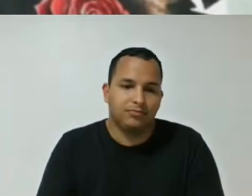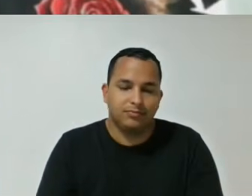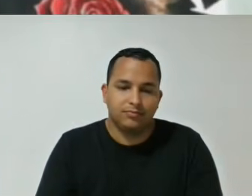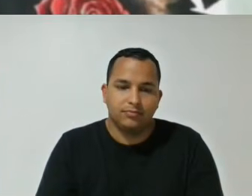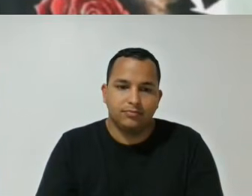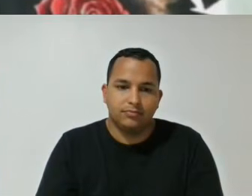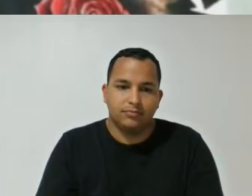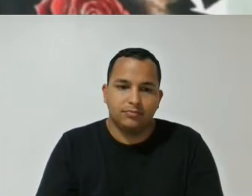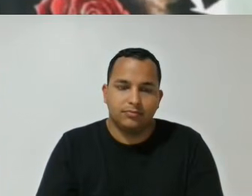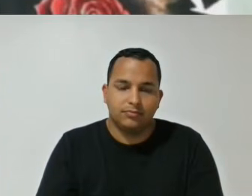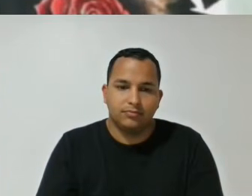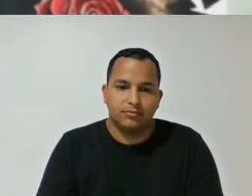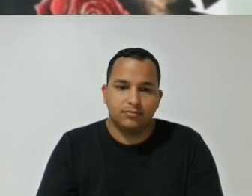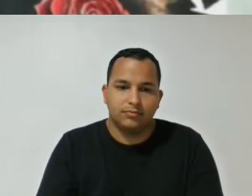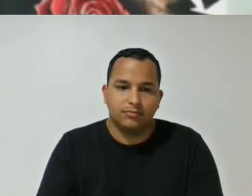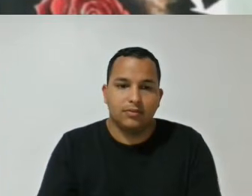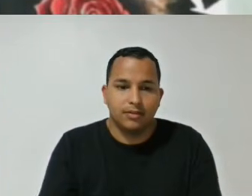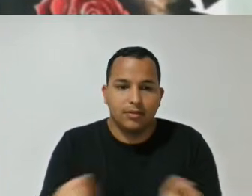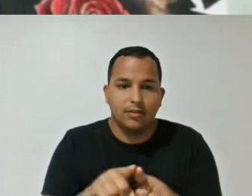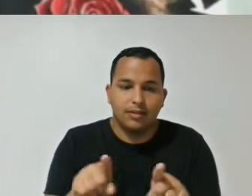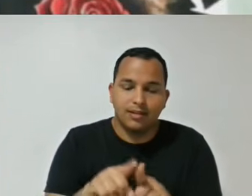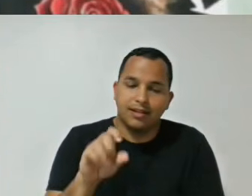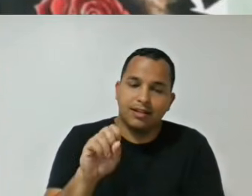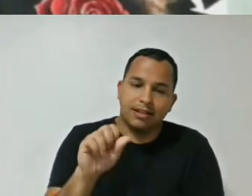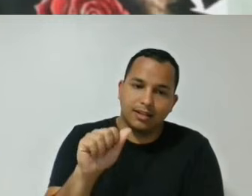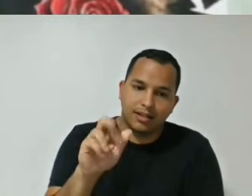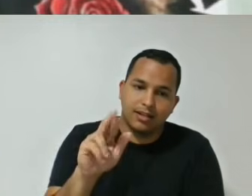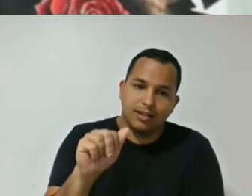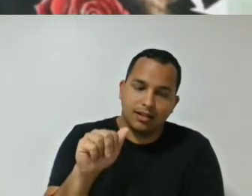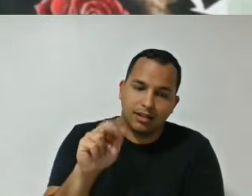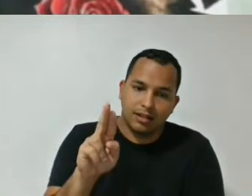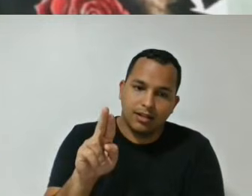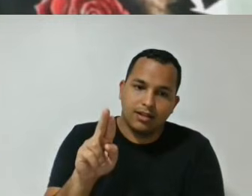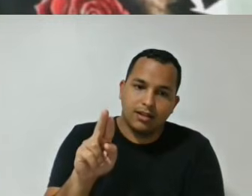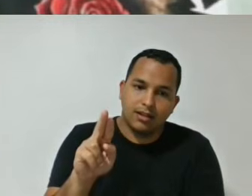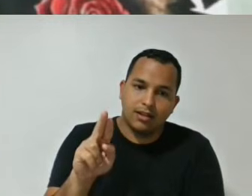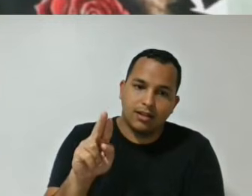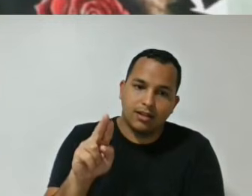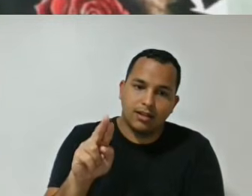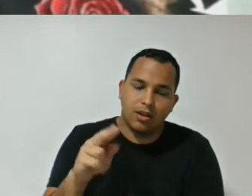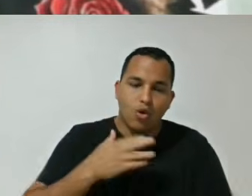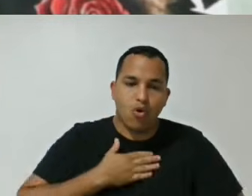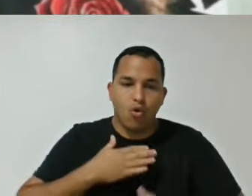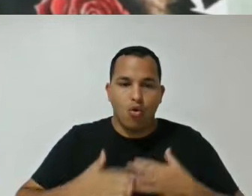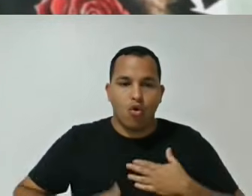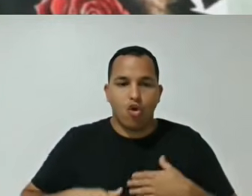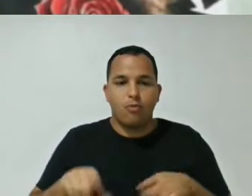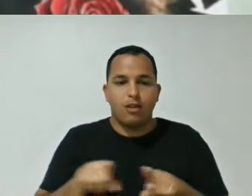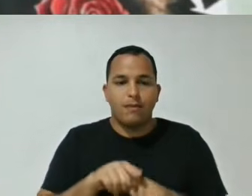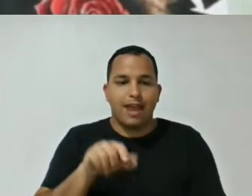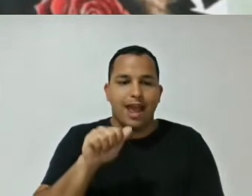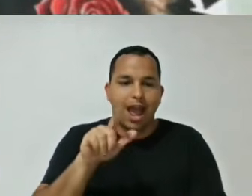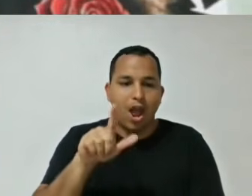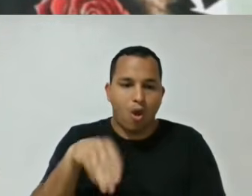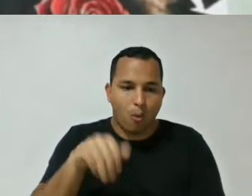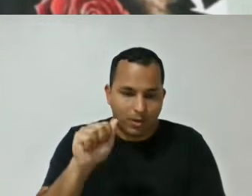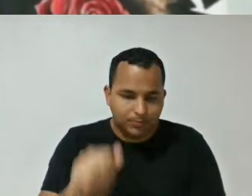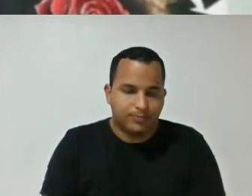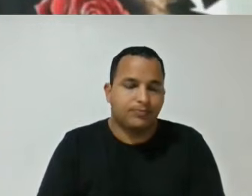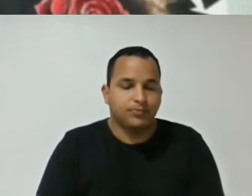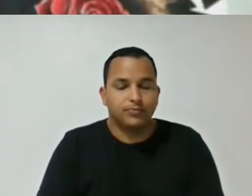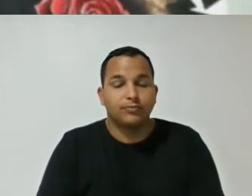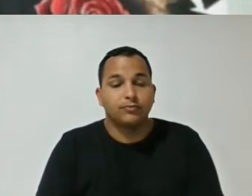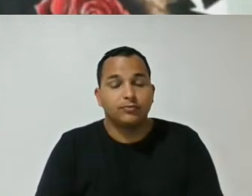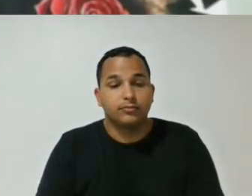gente começou o sarau para o corpo e a alma, sabe? Inclusive o Marcos Lobos e o